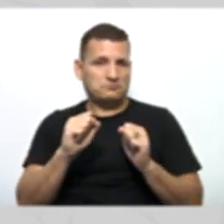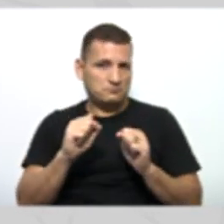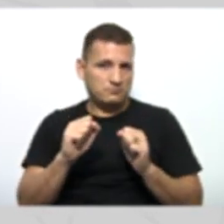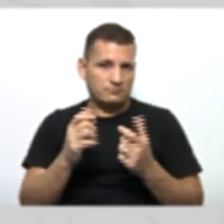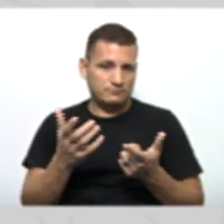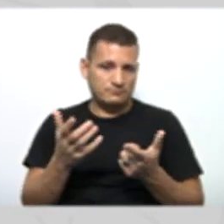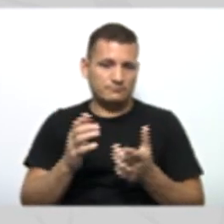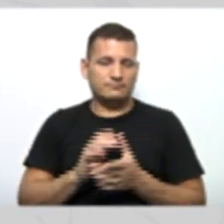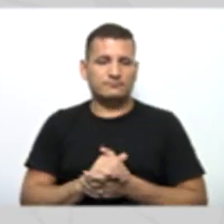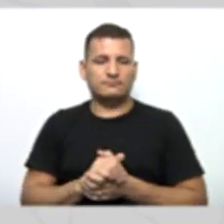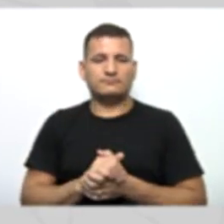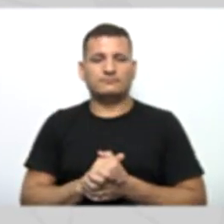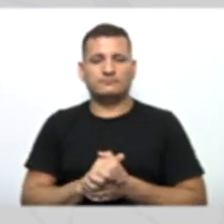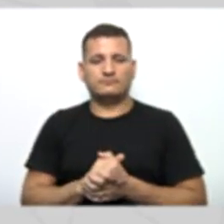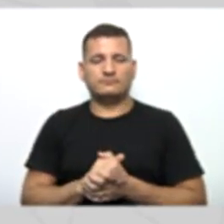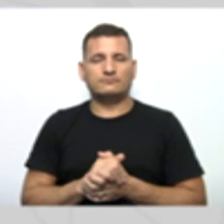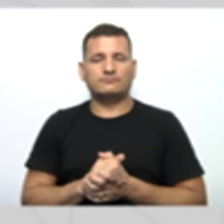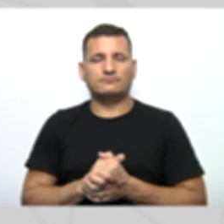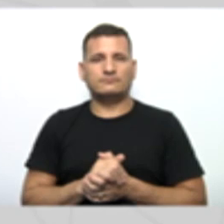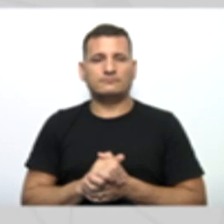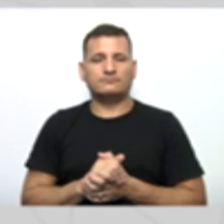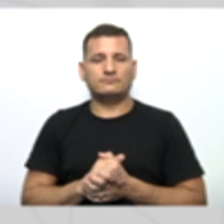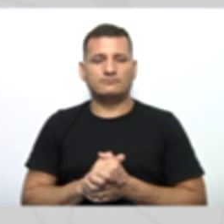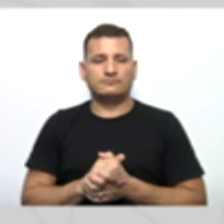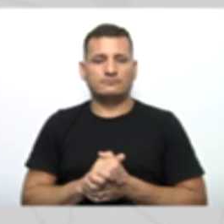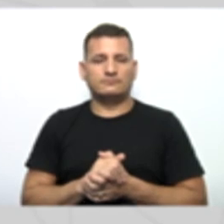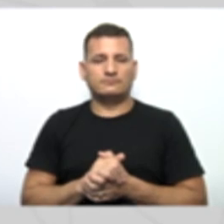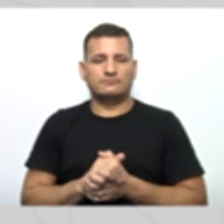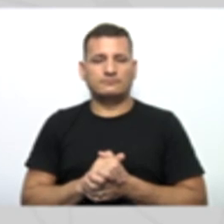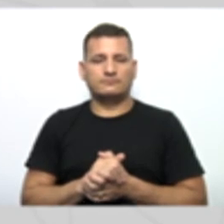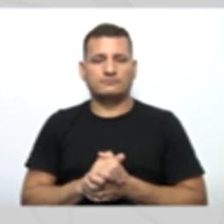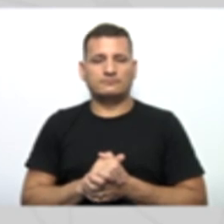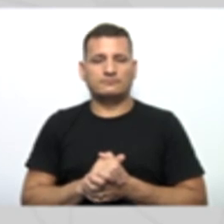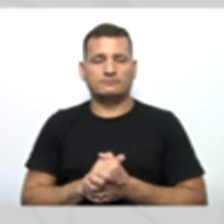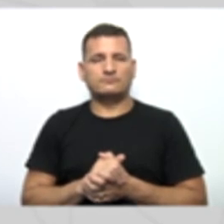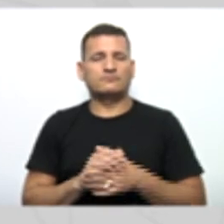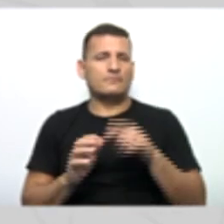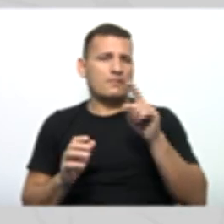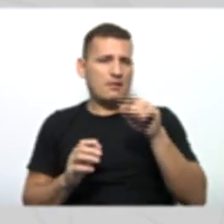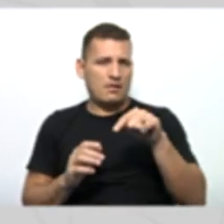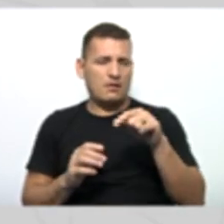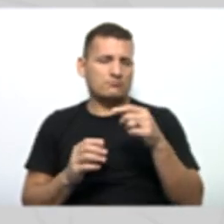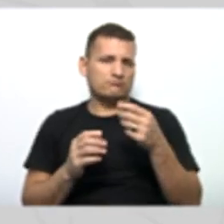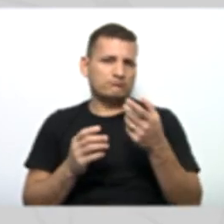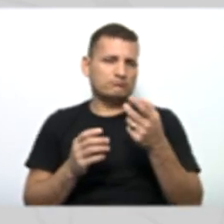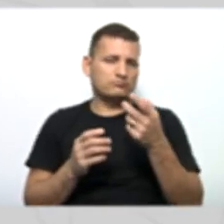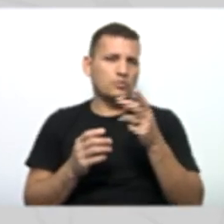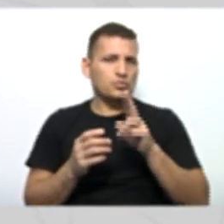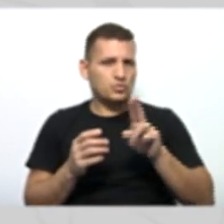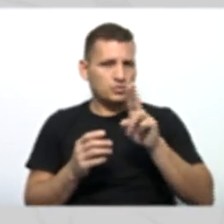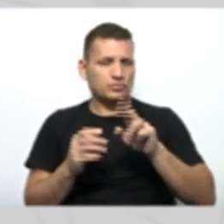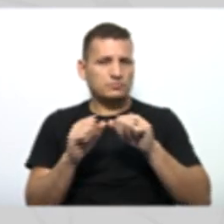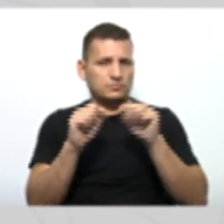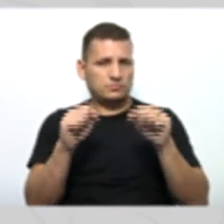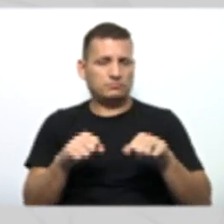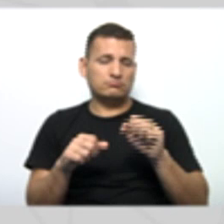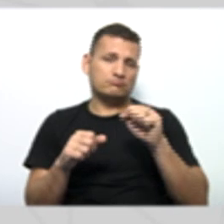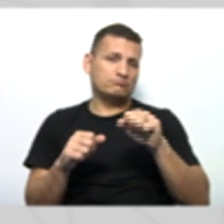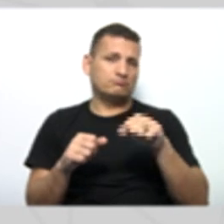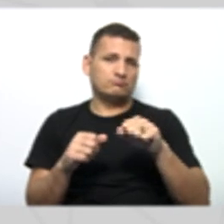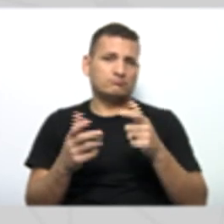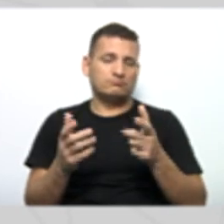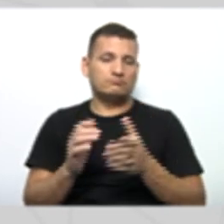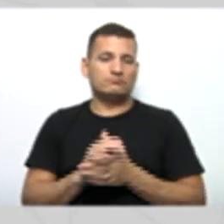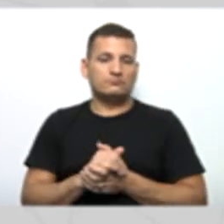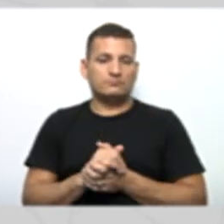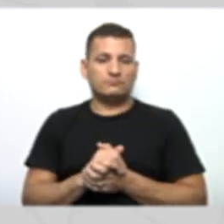Quem lembra disso daí? Ó, imprimir cardápio. É uma função que eu poderia colocar? Sim. E